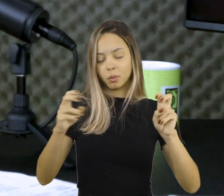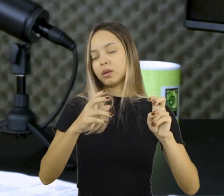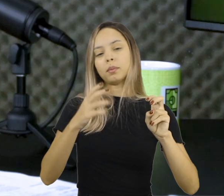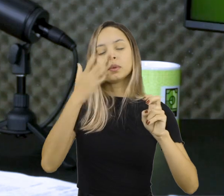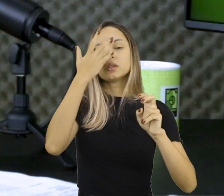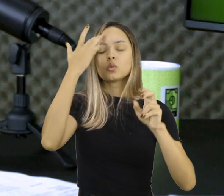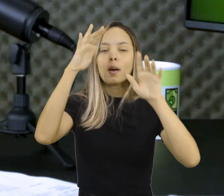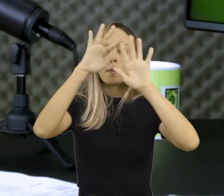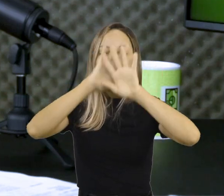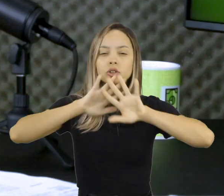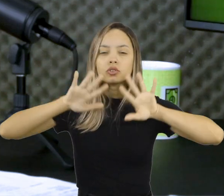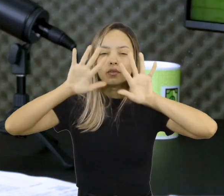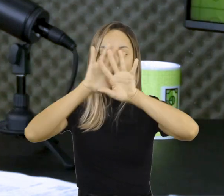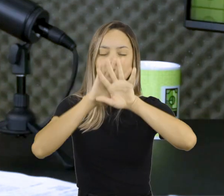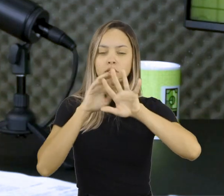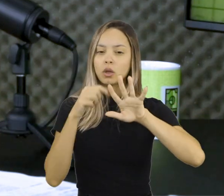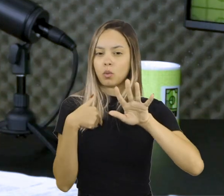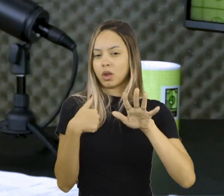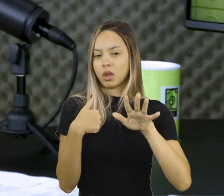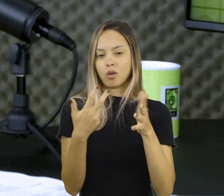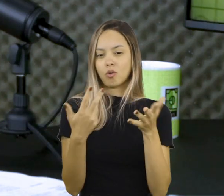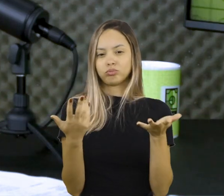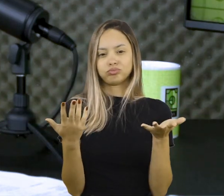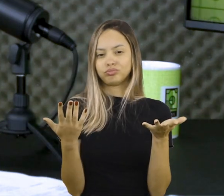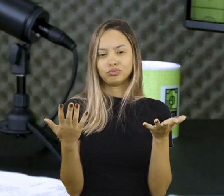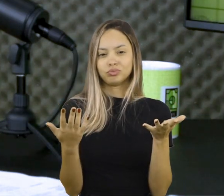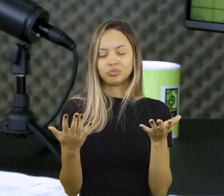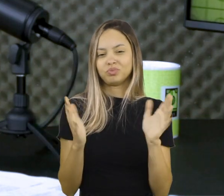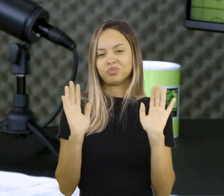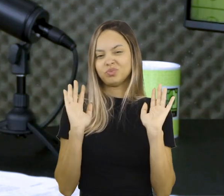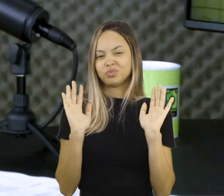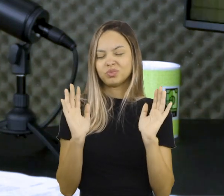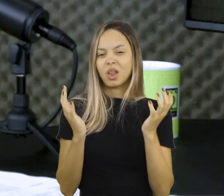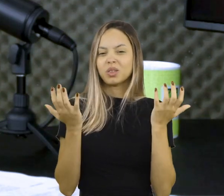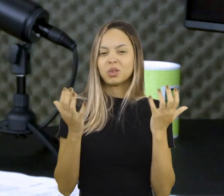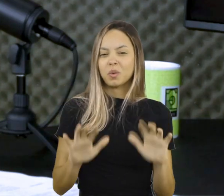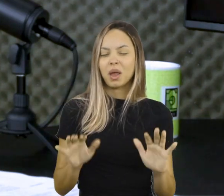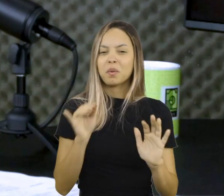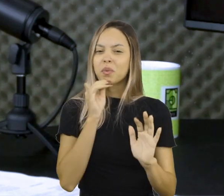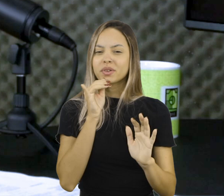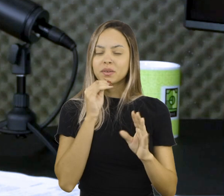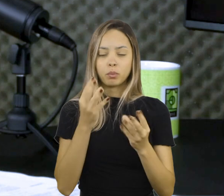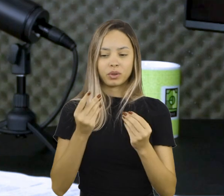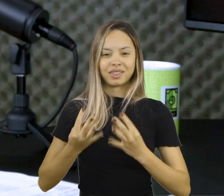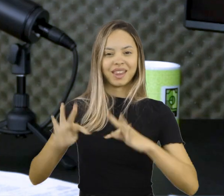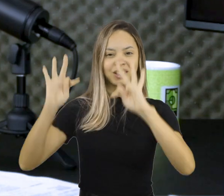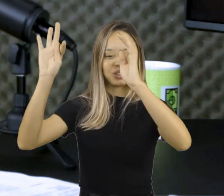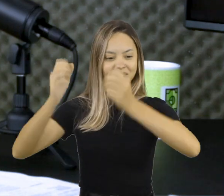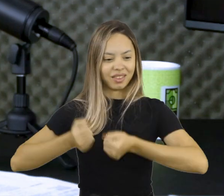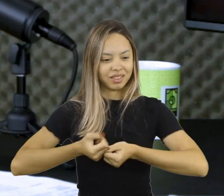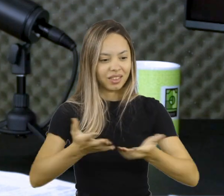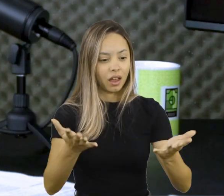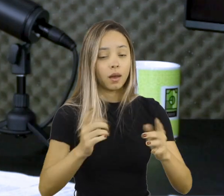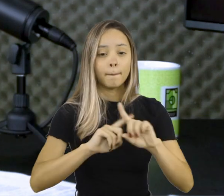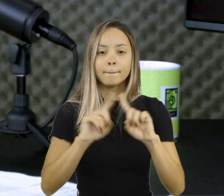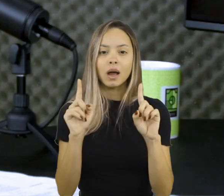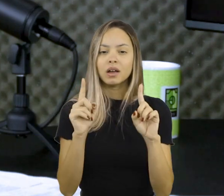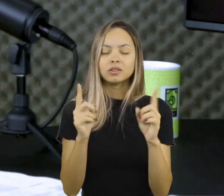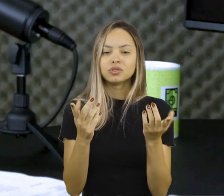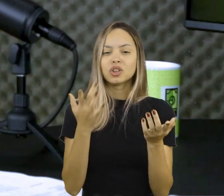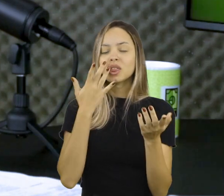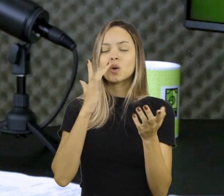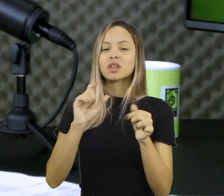e eu não sou a favor que venha com um monte de Tecnologia sem antes saber e fazer essa